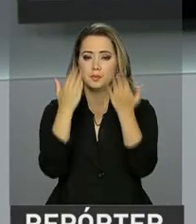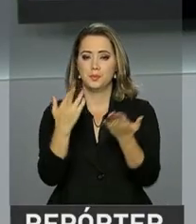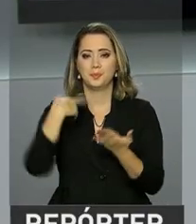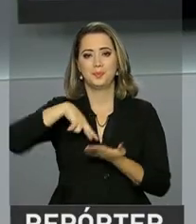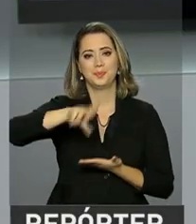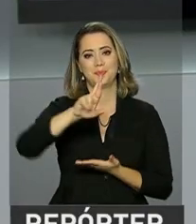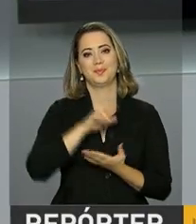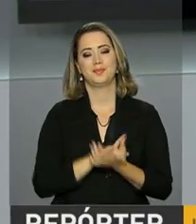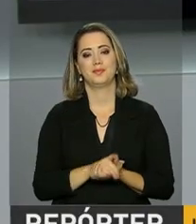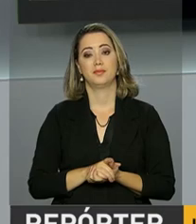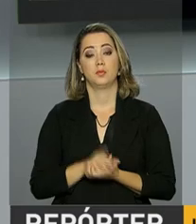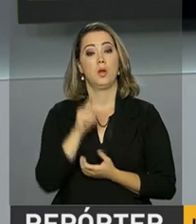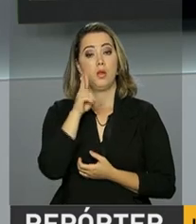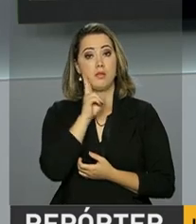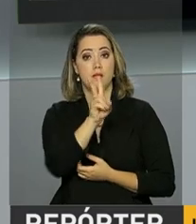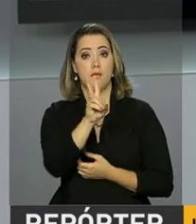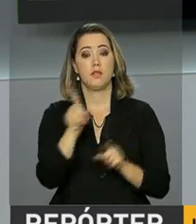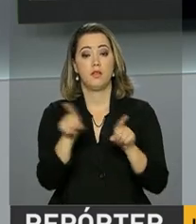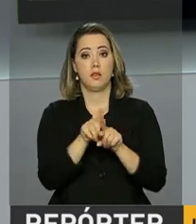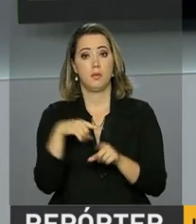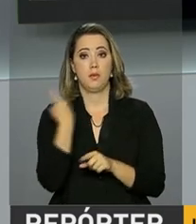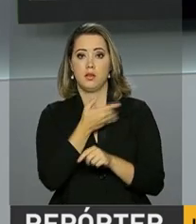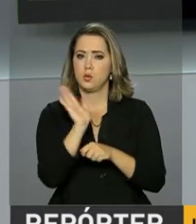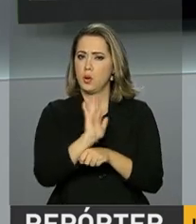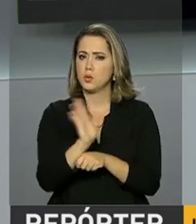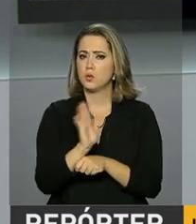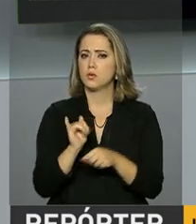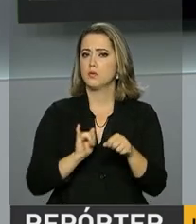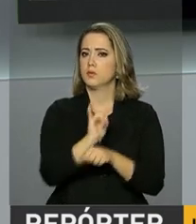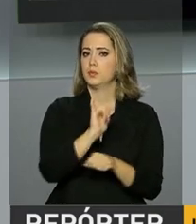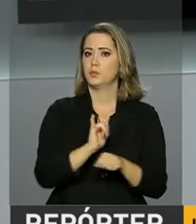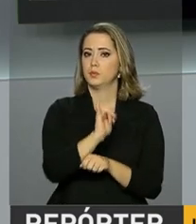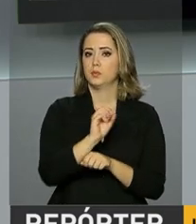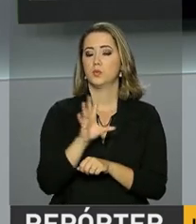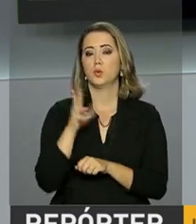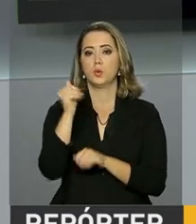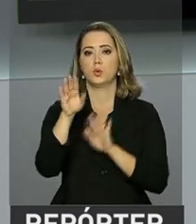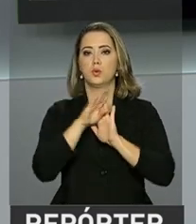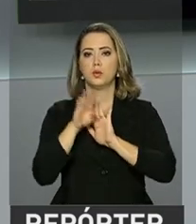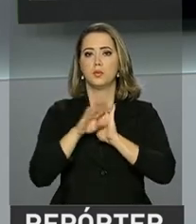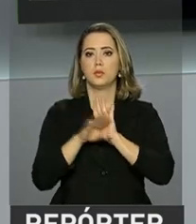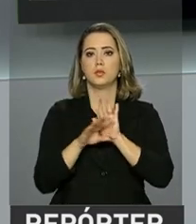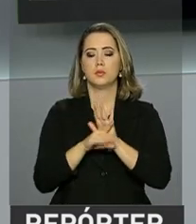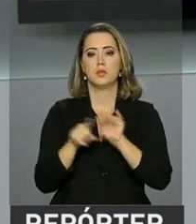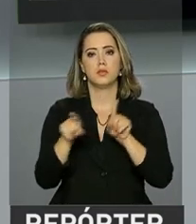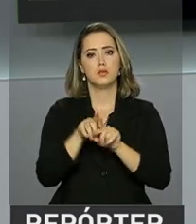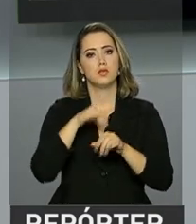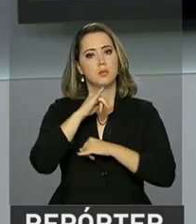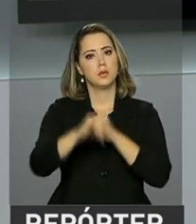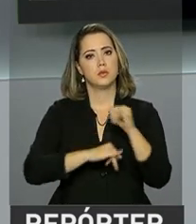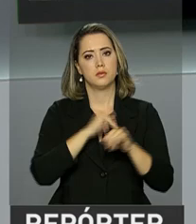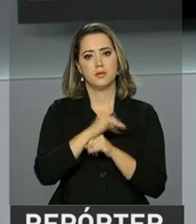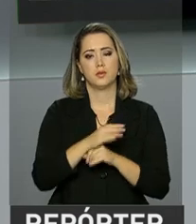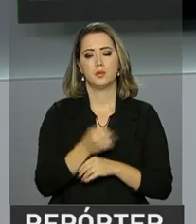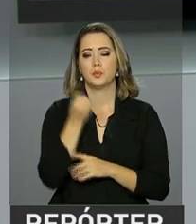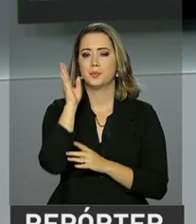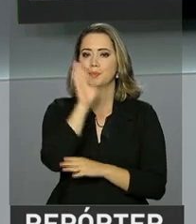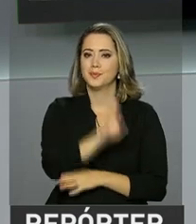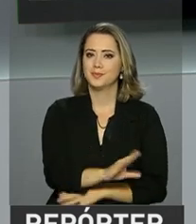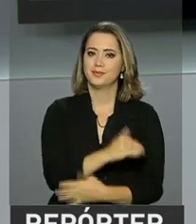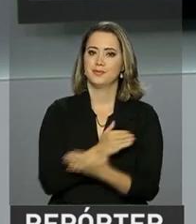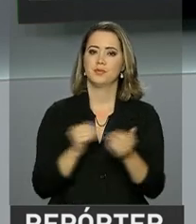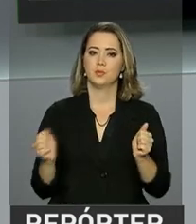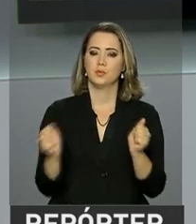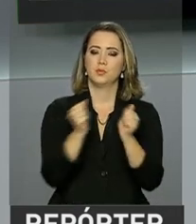repórter NBR você pode rever as nossas reportagens no YouTube toda a programação também está na internet uma ótima